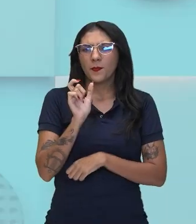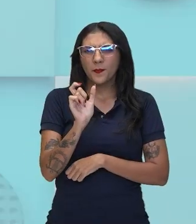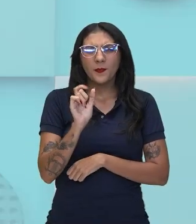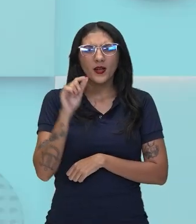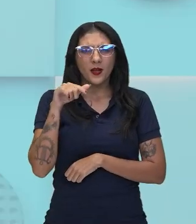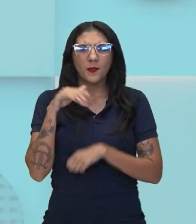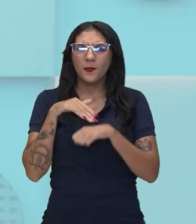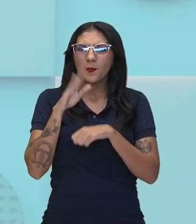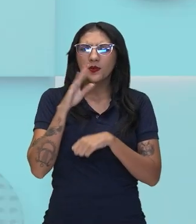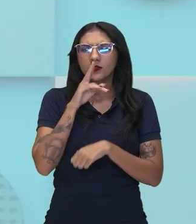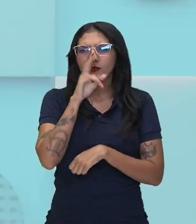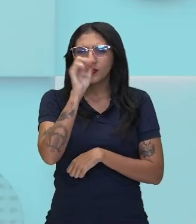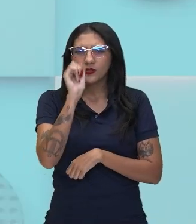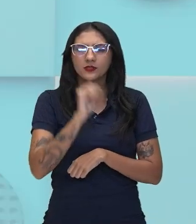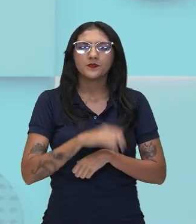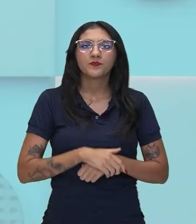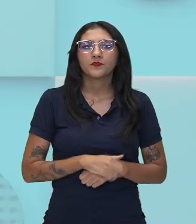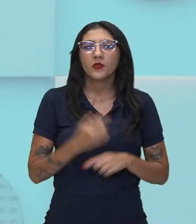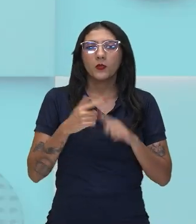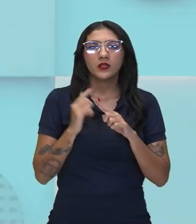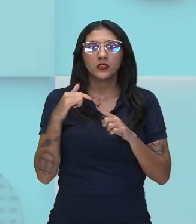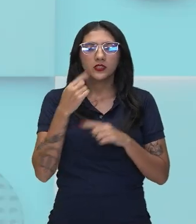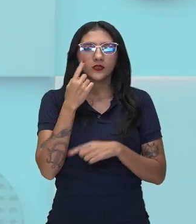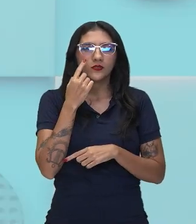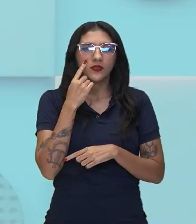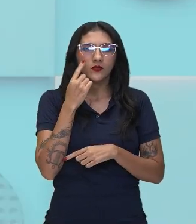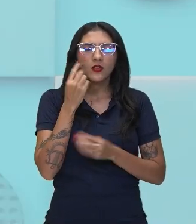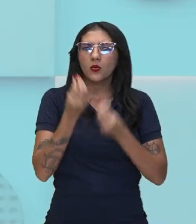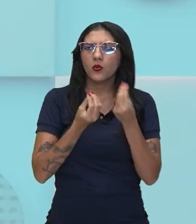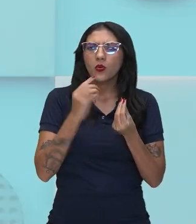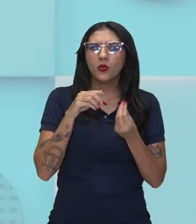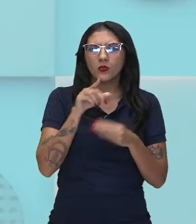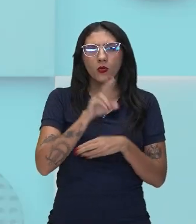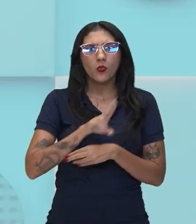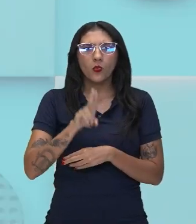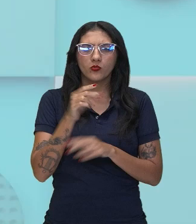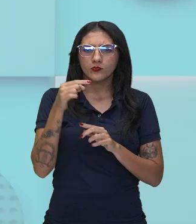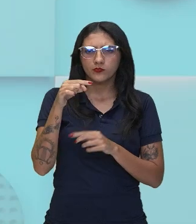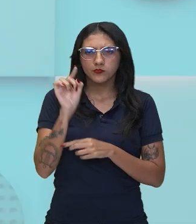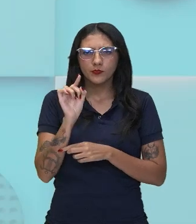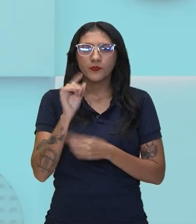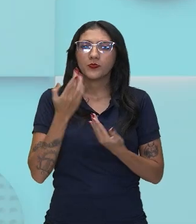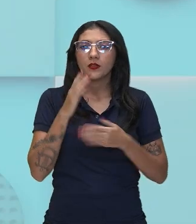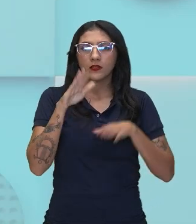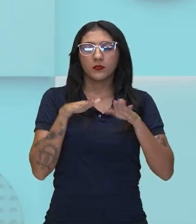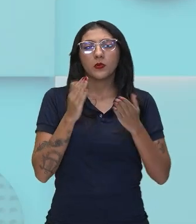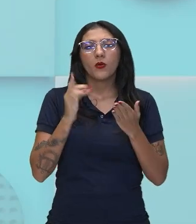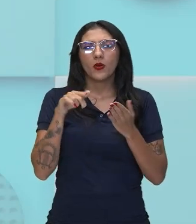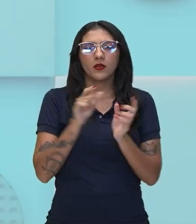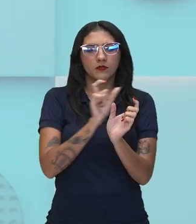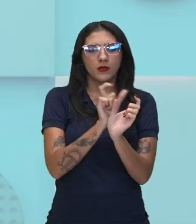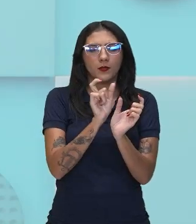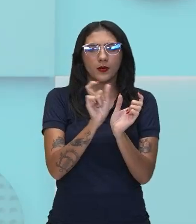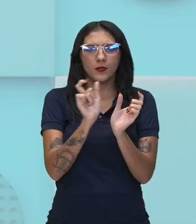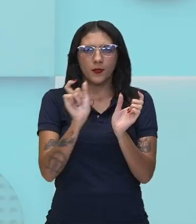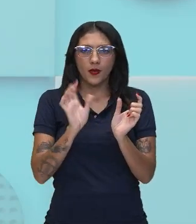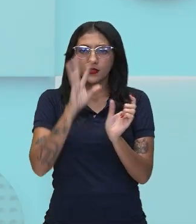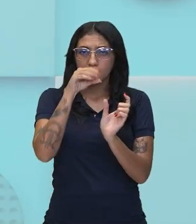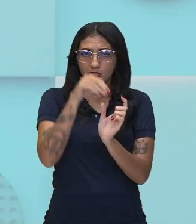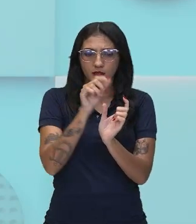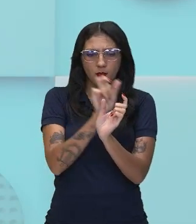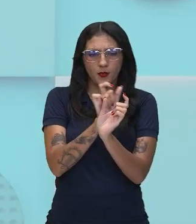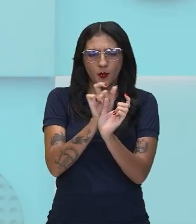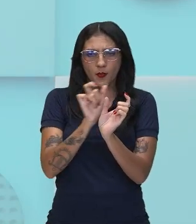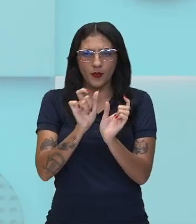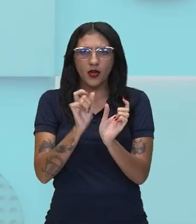posição da sílaba tônica? Porque nós vamos ver a acentuação gráfica. E a partir da posição da sílaba tônica, né, das palavras, é que